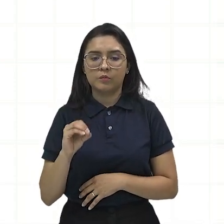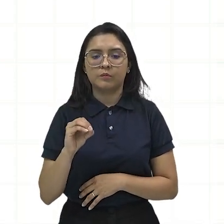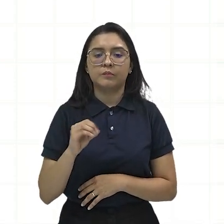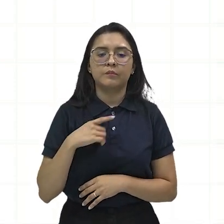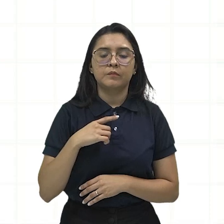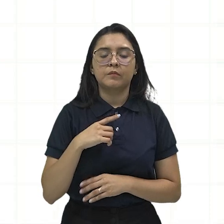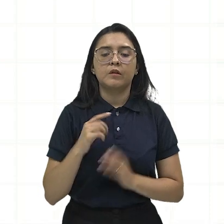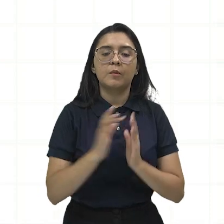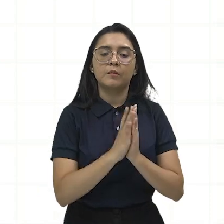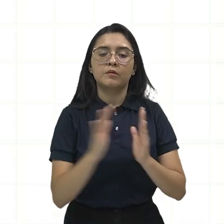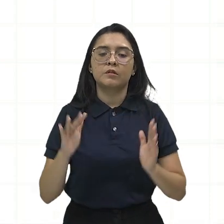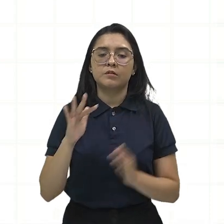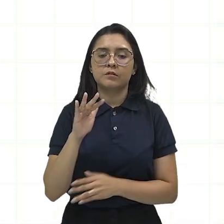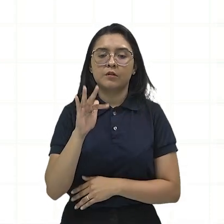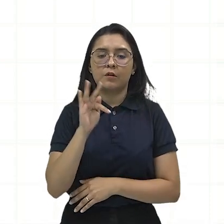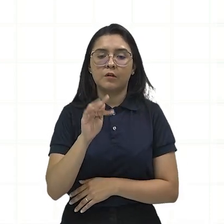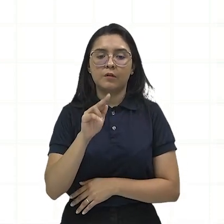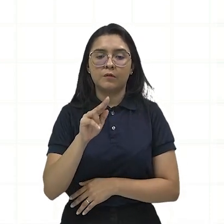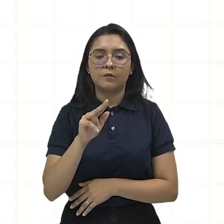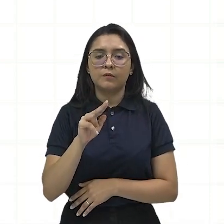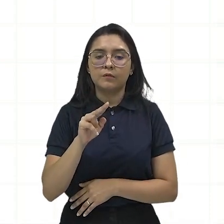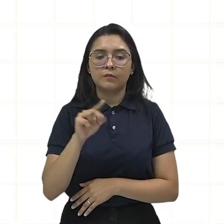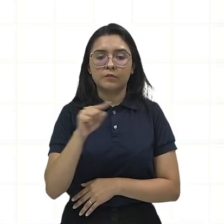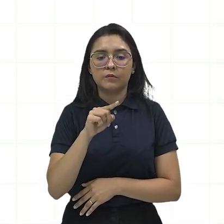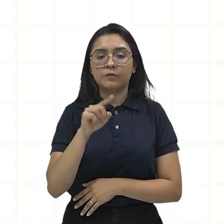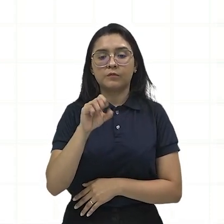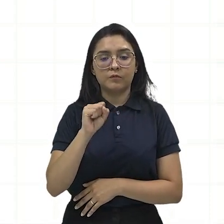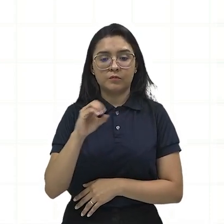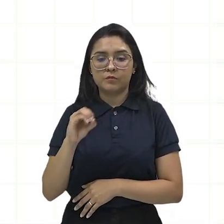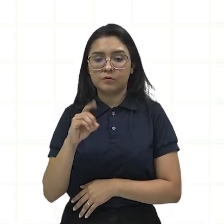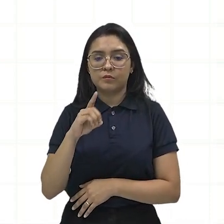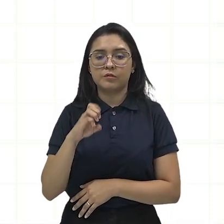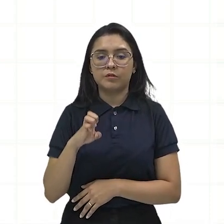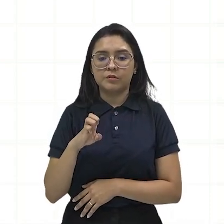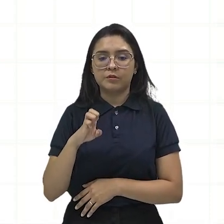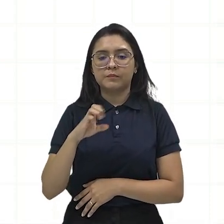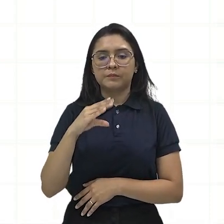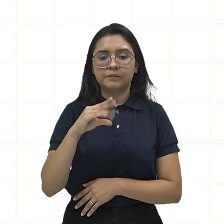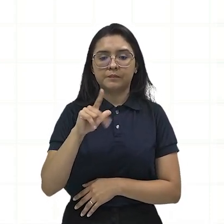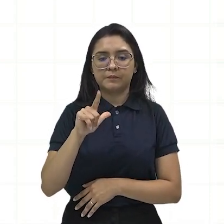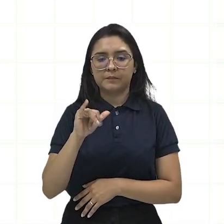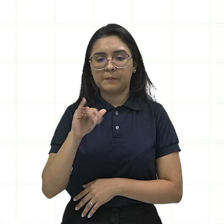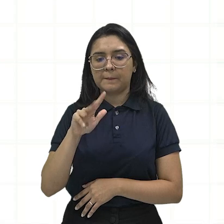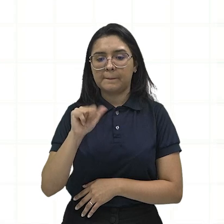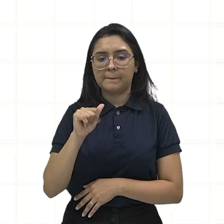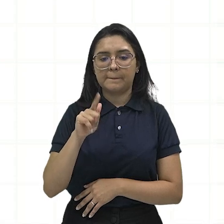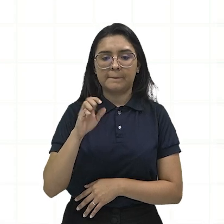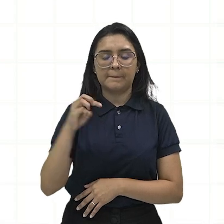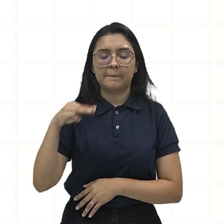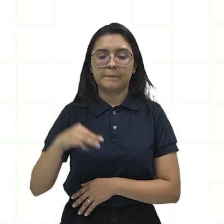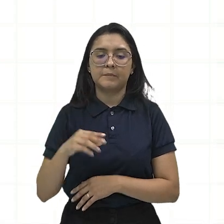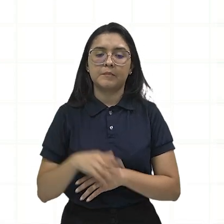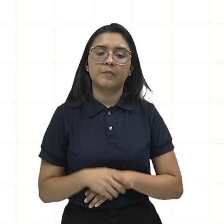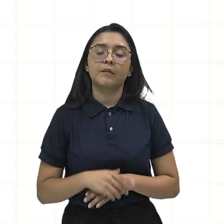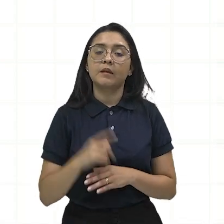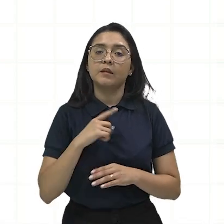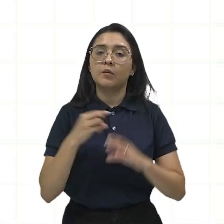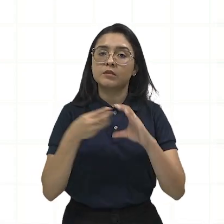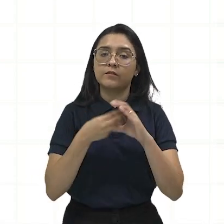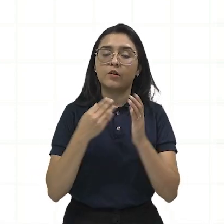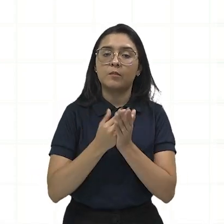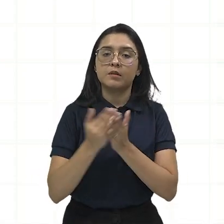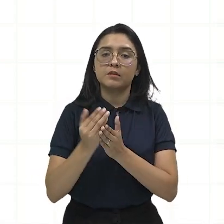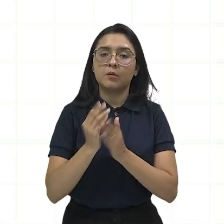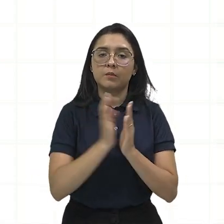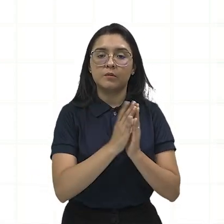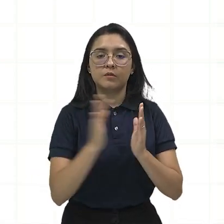difuso de clivagem, que nesse momento a célula já vai começar, o indivíduo, né, que é uma célula só, ele vai começar o